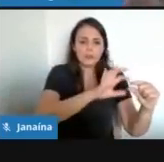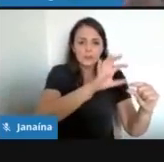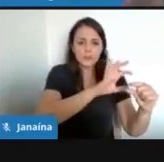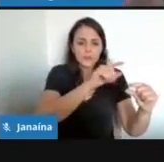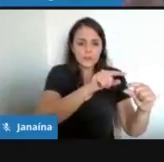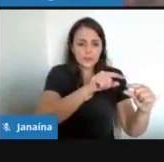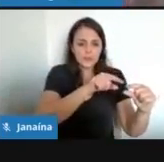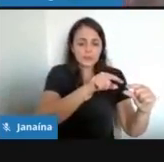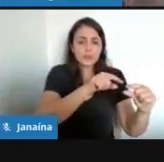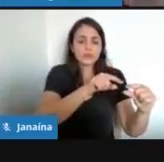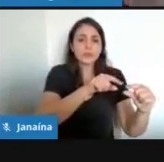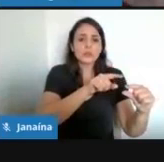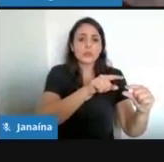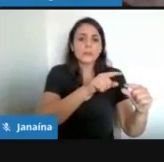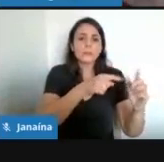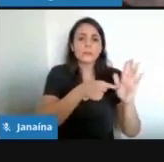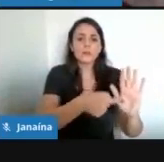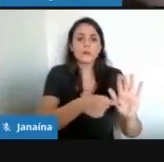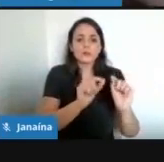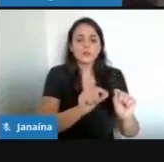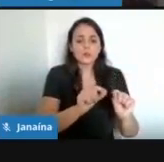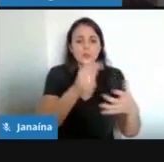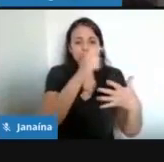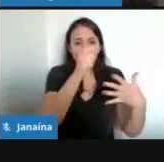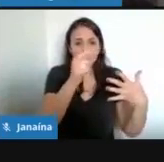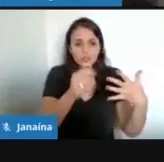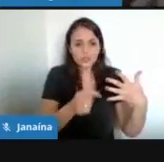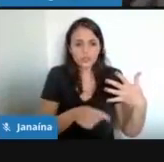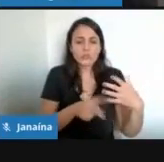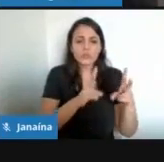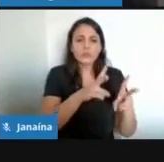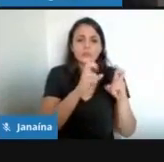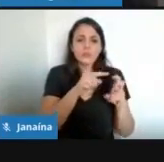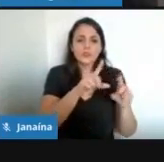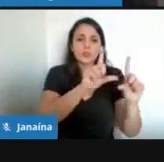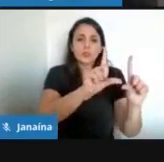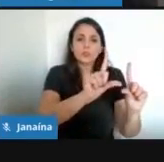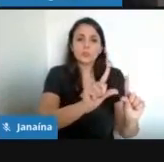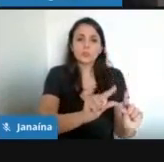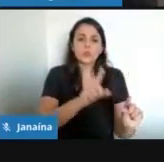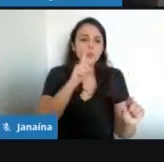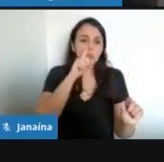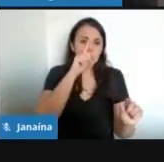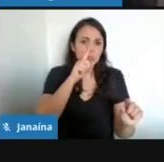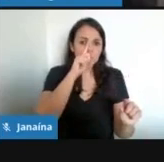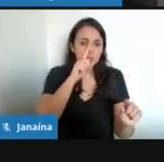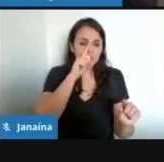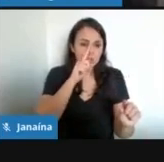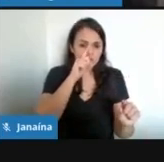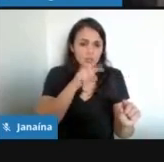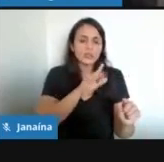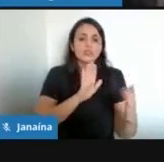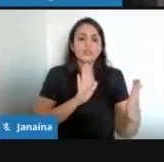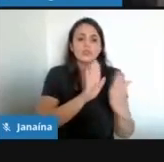Paranaíba, consolidando todos esses indicadores, nós observamos uma área de menor vulnerabilidade para o enfrentamento